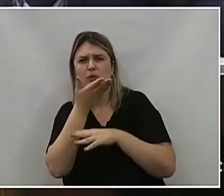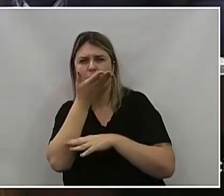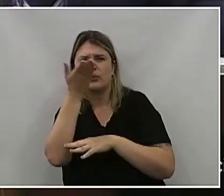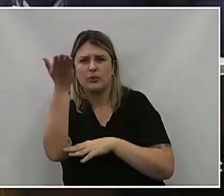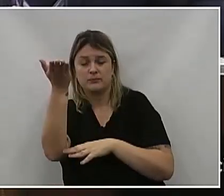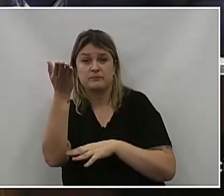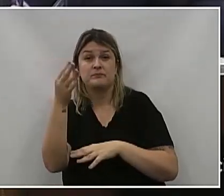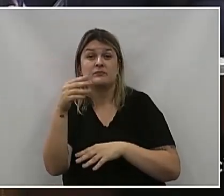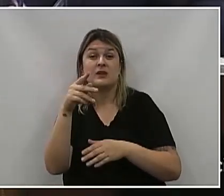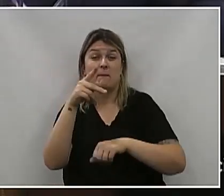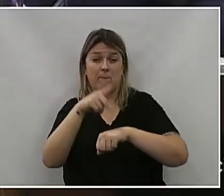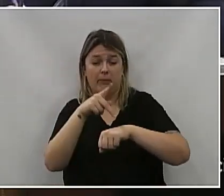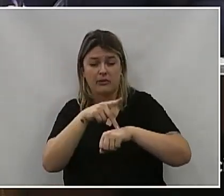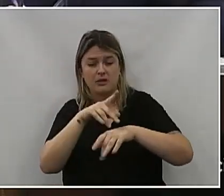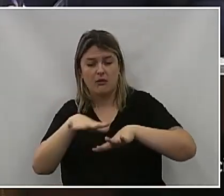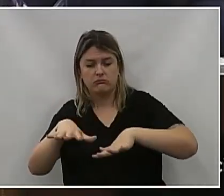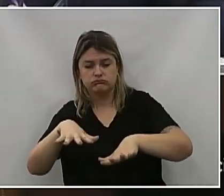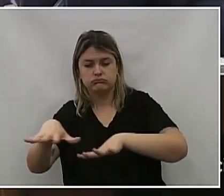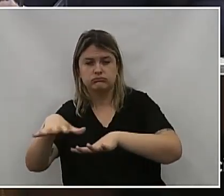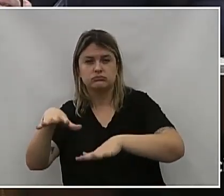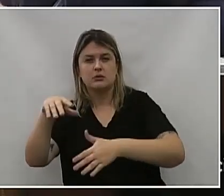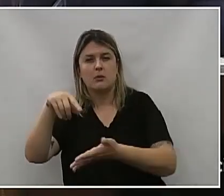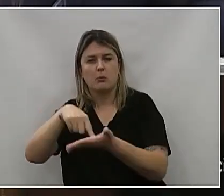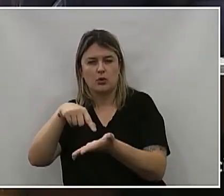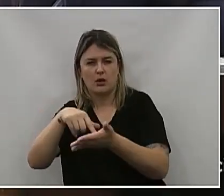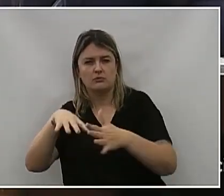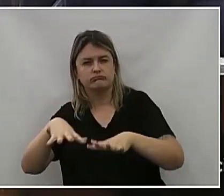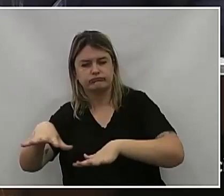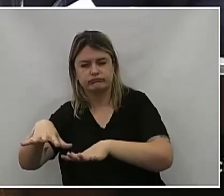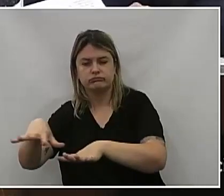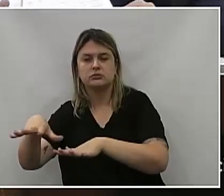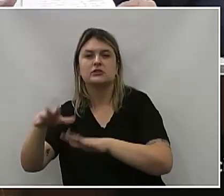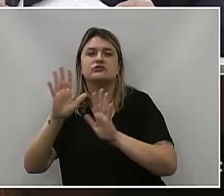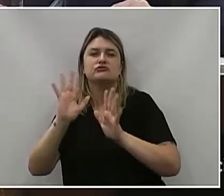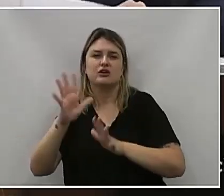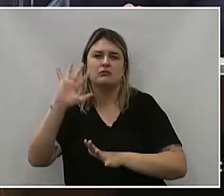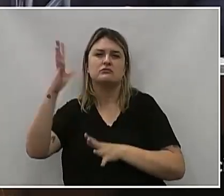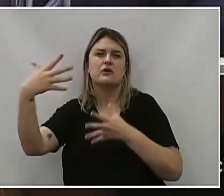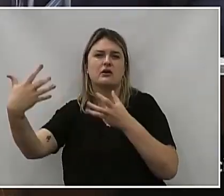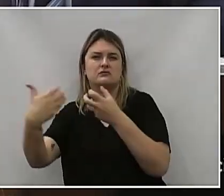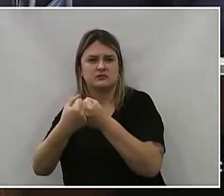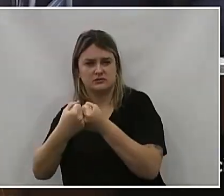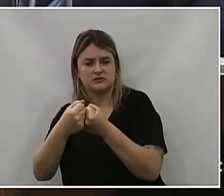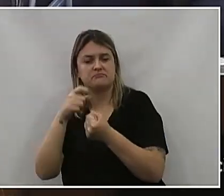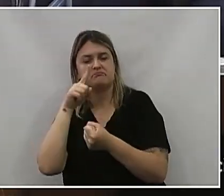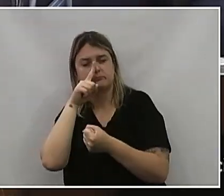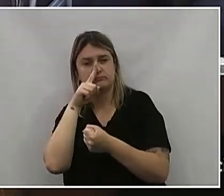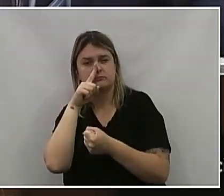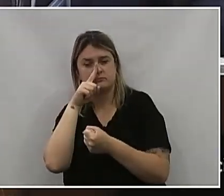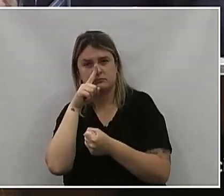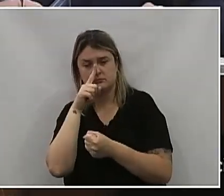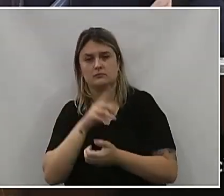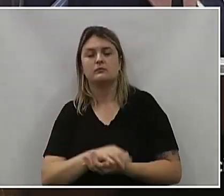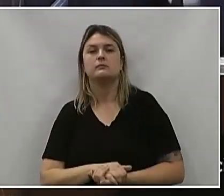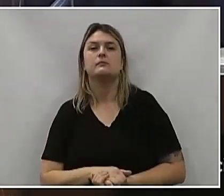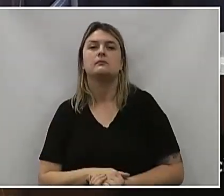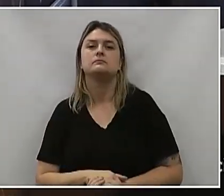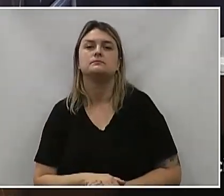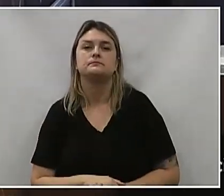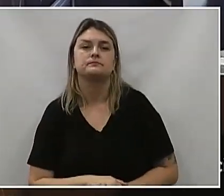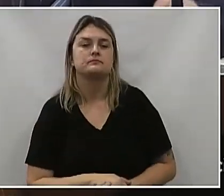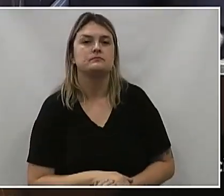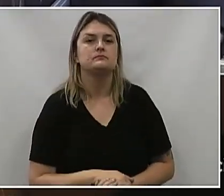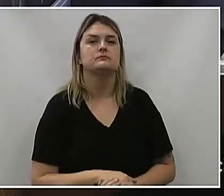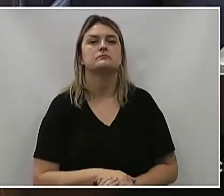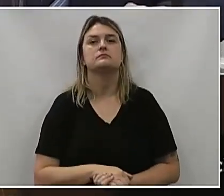citada, devido às pedras soltas e os buracos causados pela chuva, já aconteceram vários acidentes e por pouco não ceifaram a vida dos